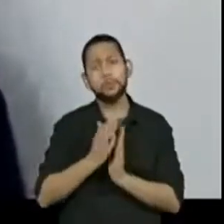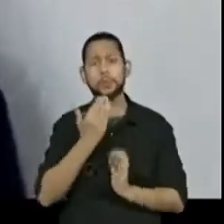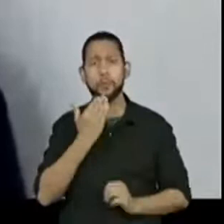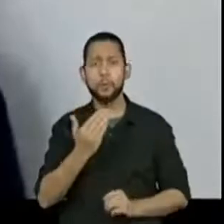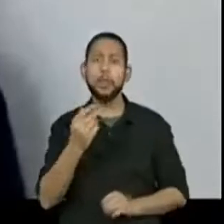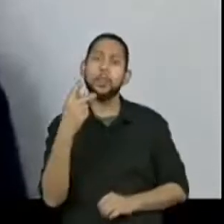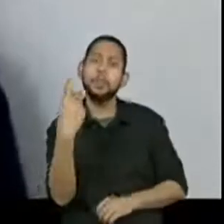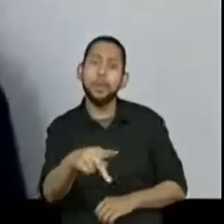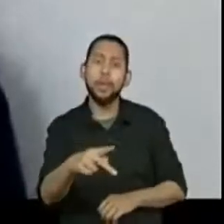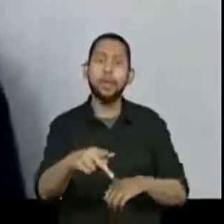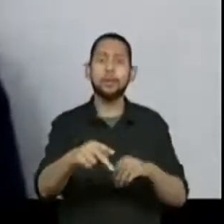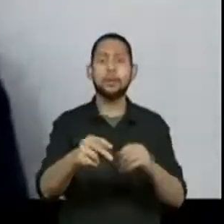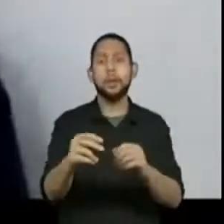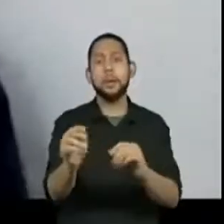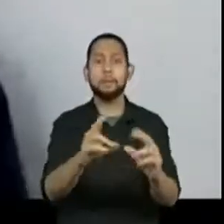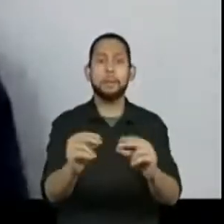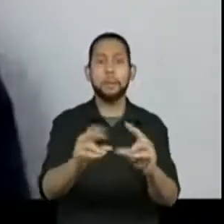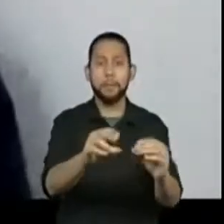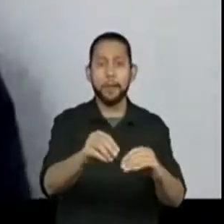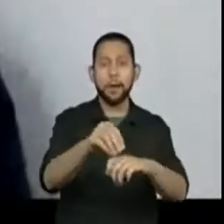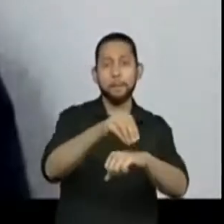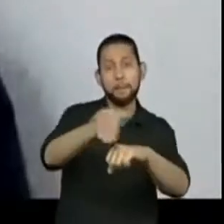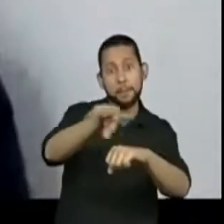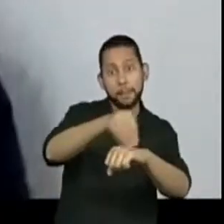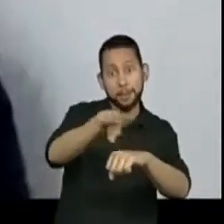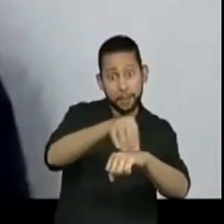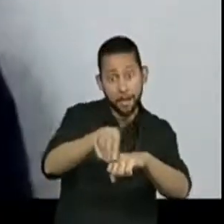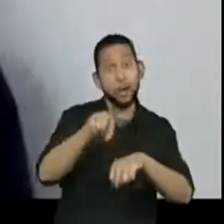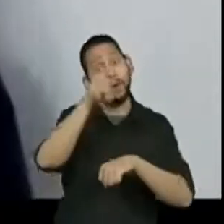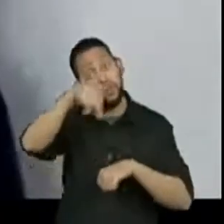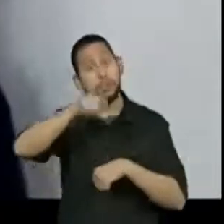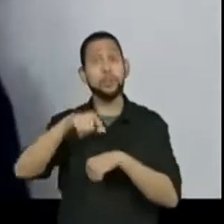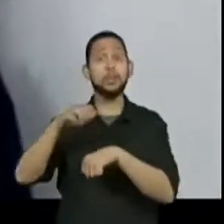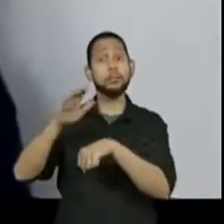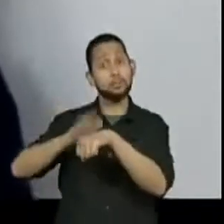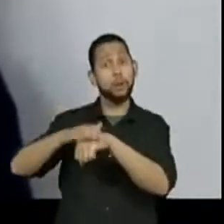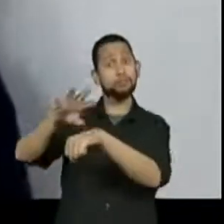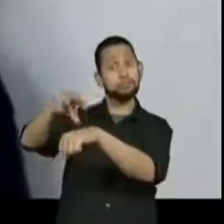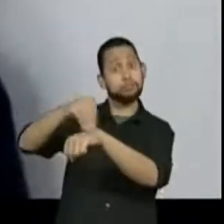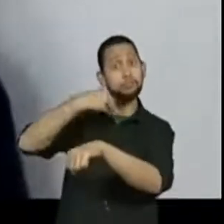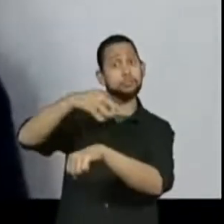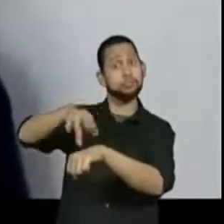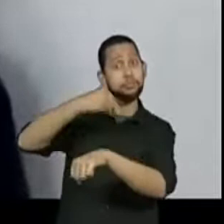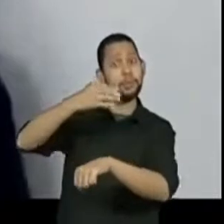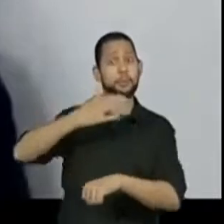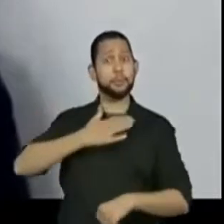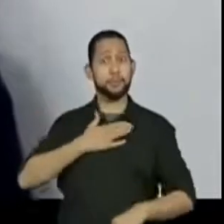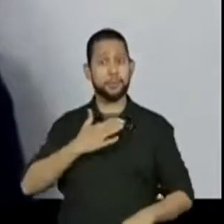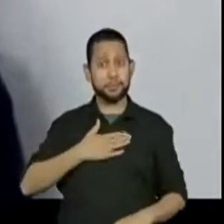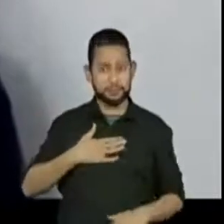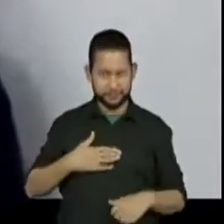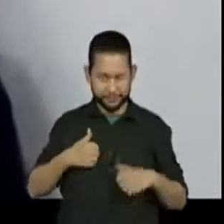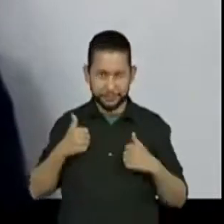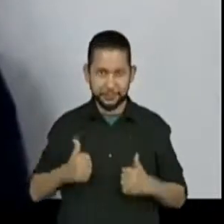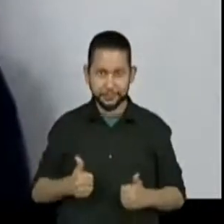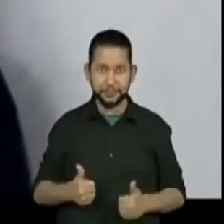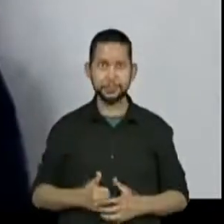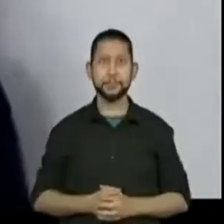contribuições dos alunos lá do chat por ano e turma para esse chat grande aqui.